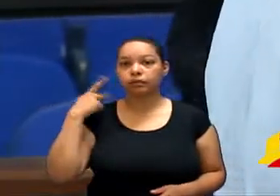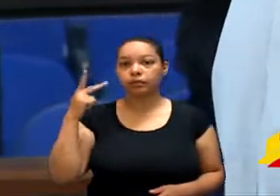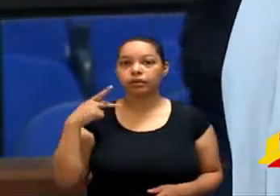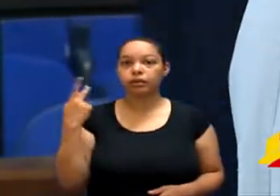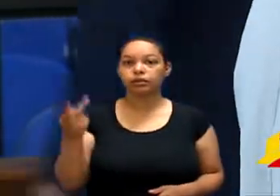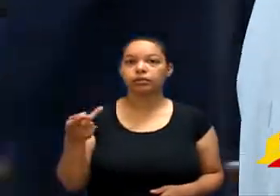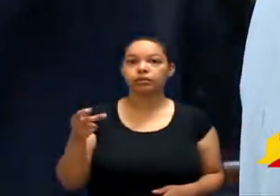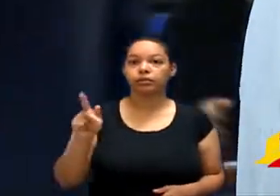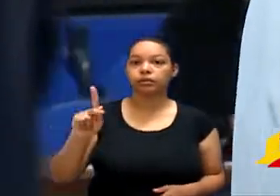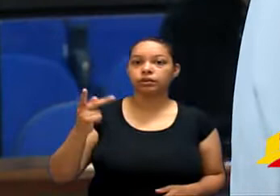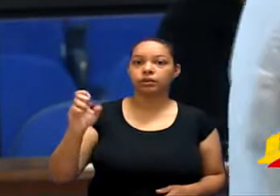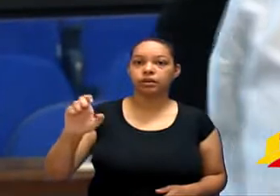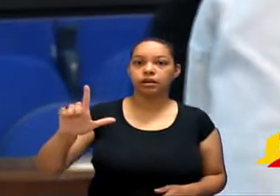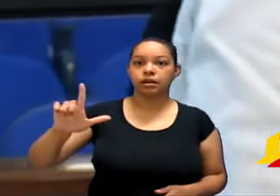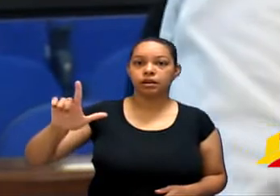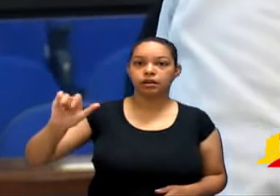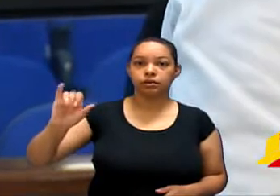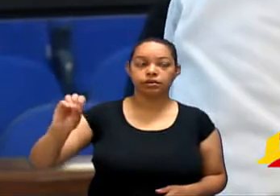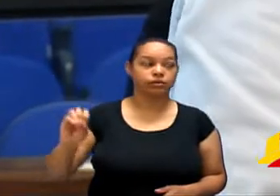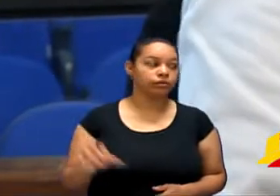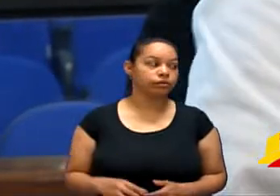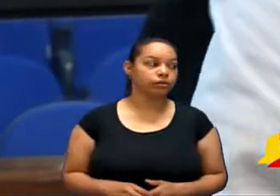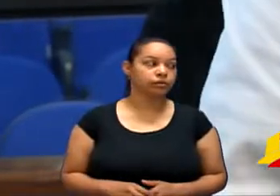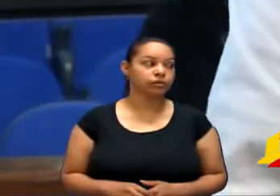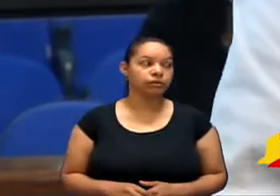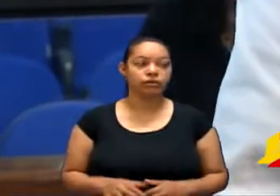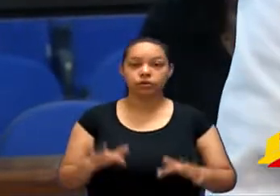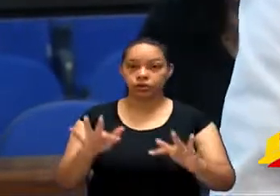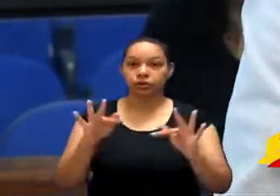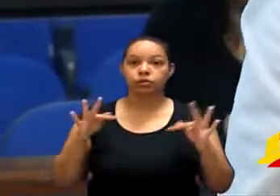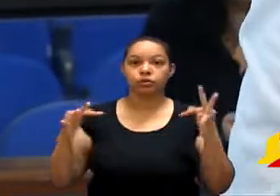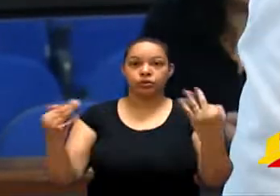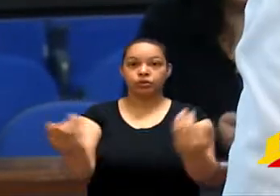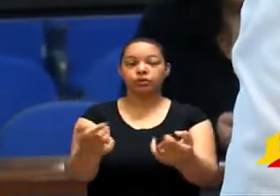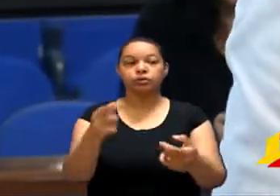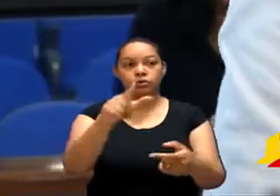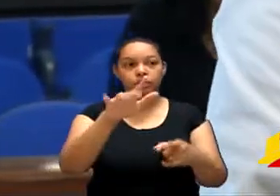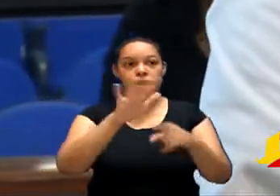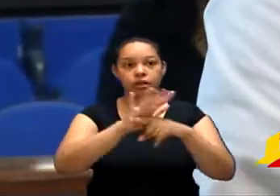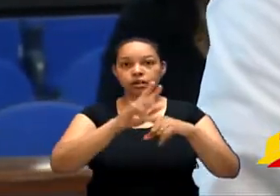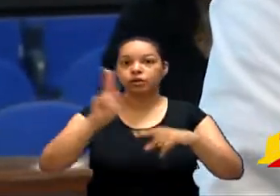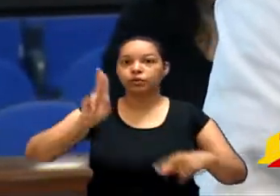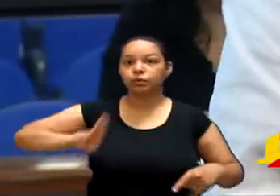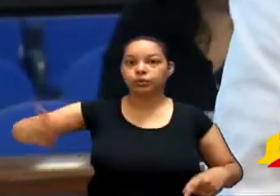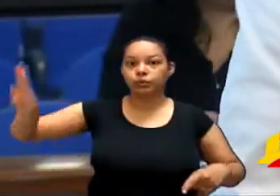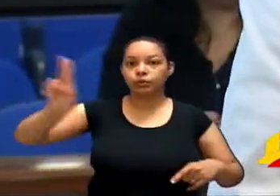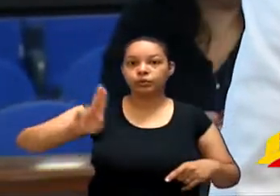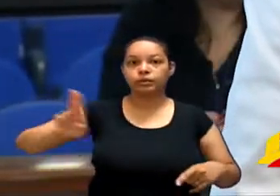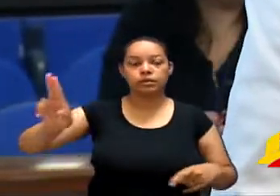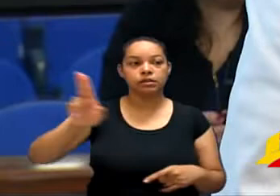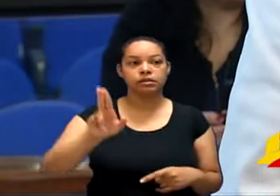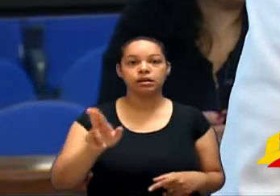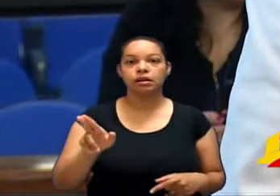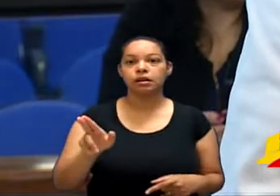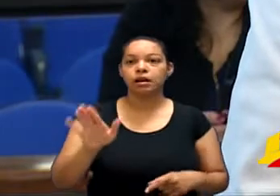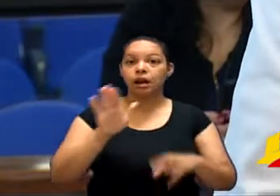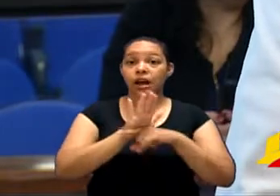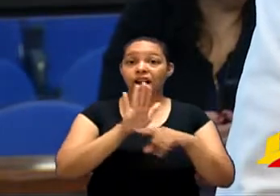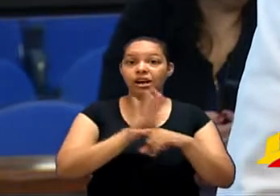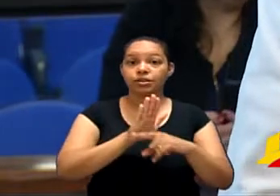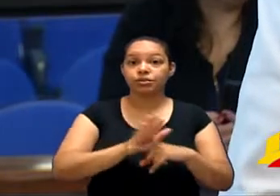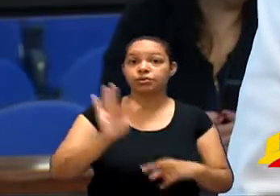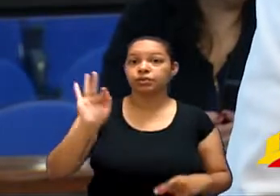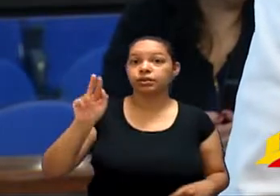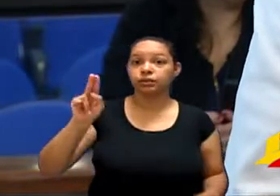eu poderia a atenção de todos aí que utilizam Inclusive a assistência saúde funserv porque esse